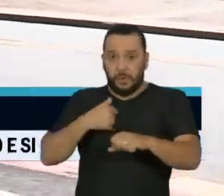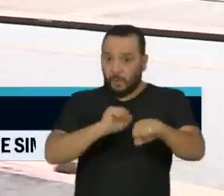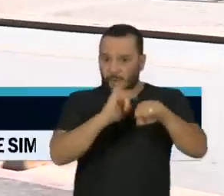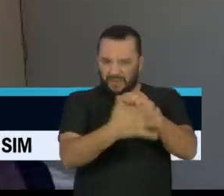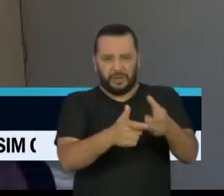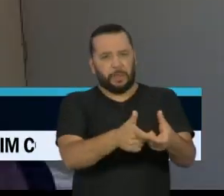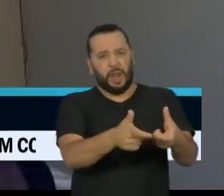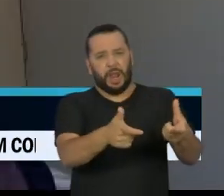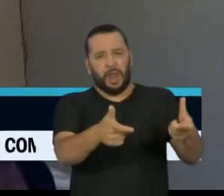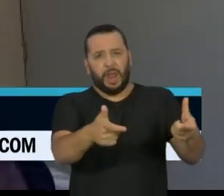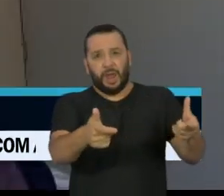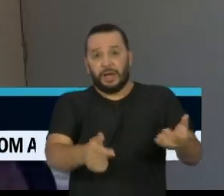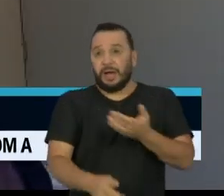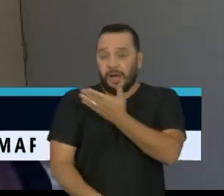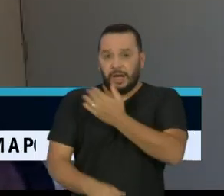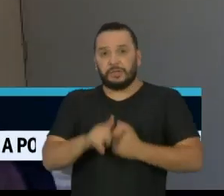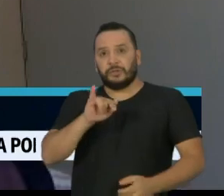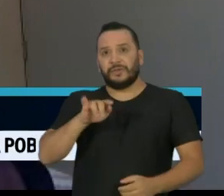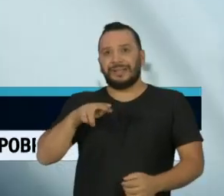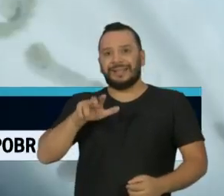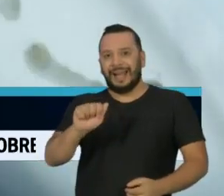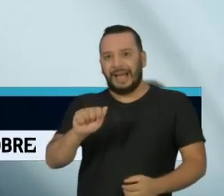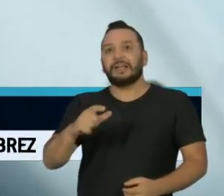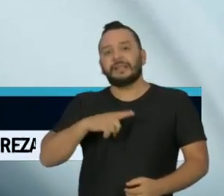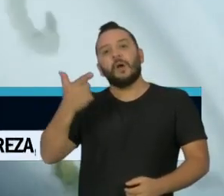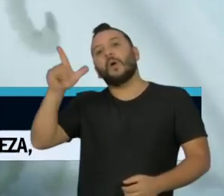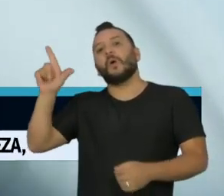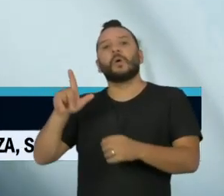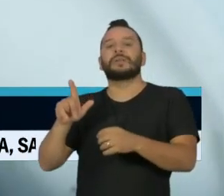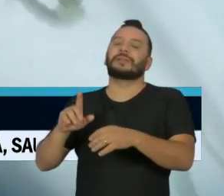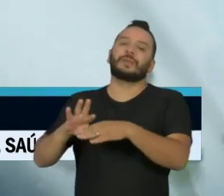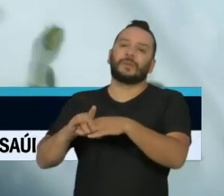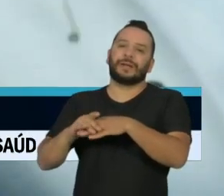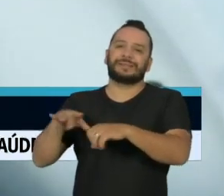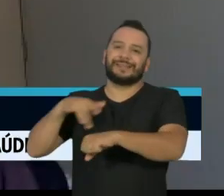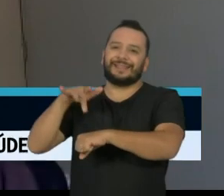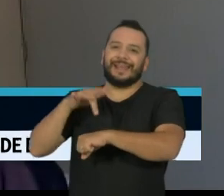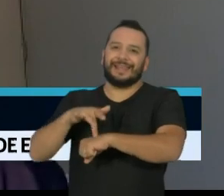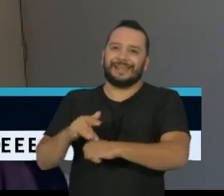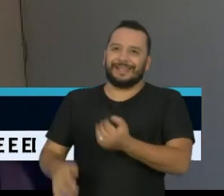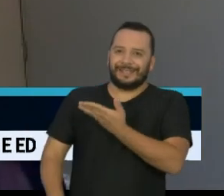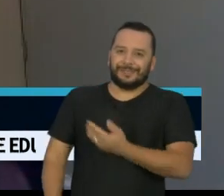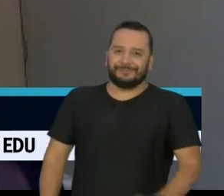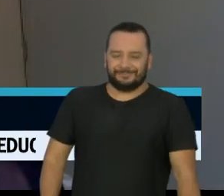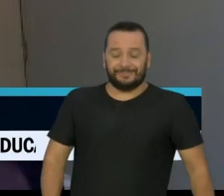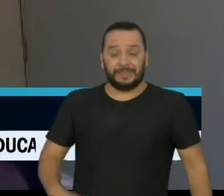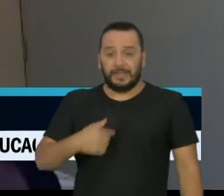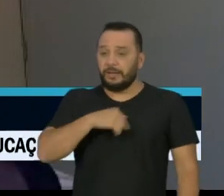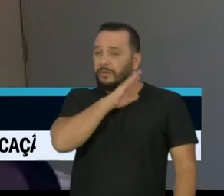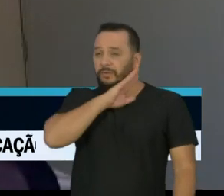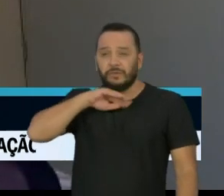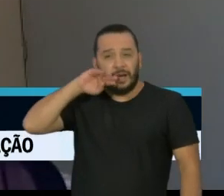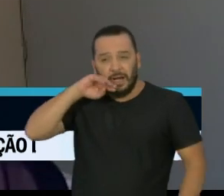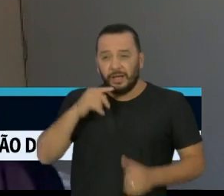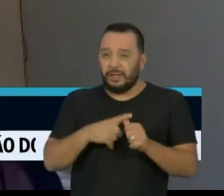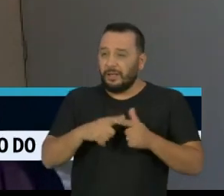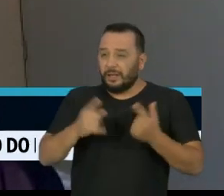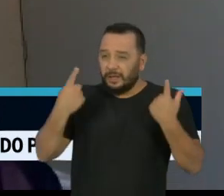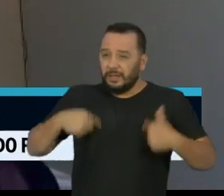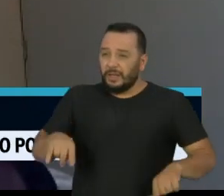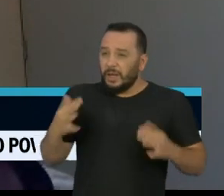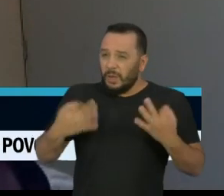coronavírus avança a giovana foi diagnosticada com uma outra doença a dengue tinha febre e muita dor